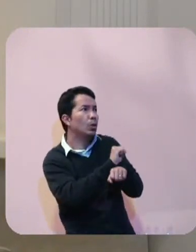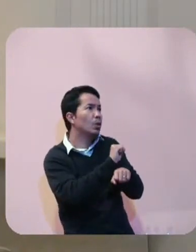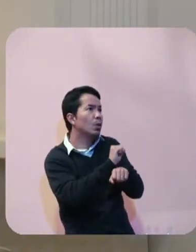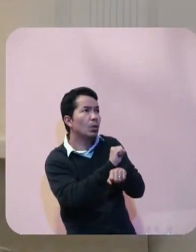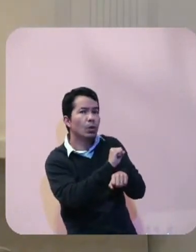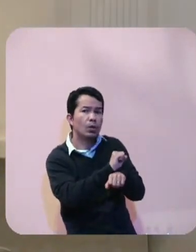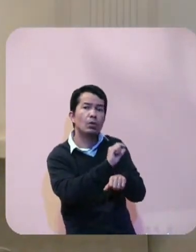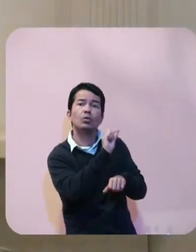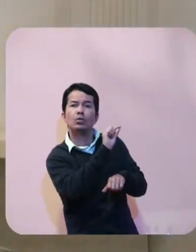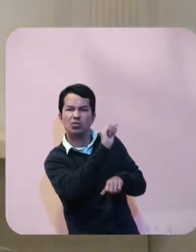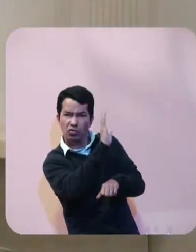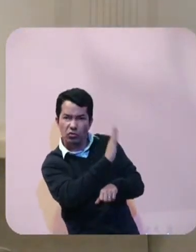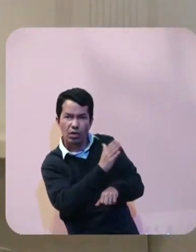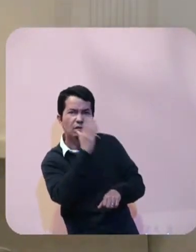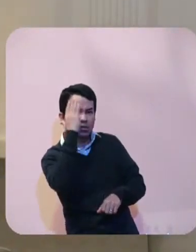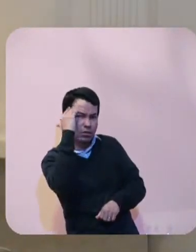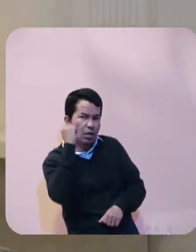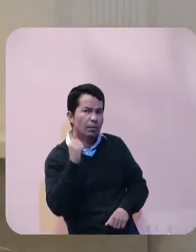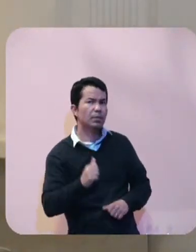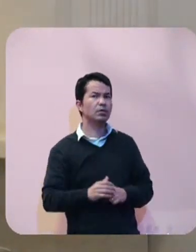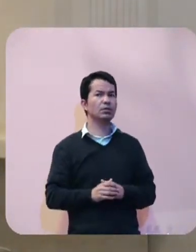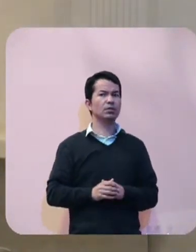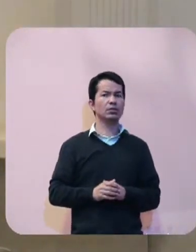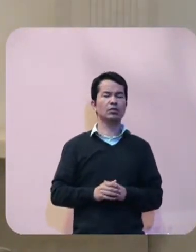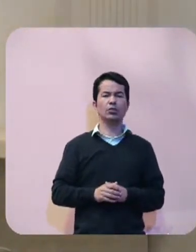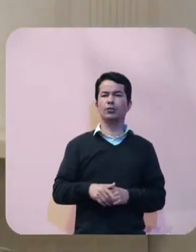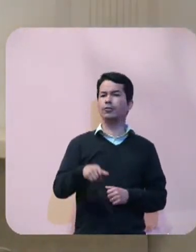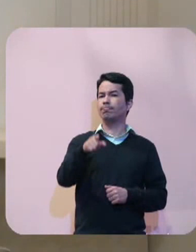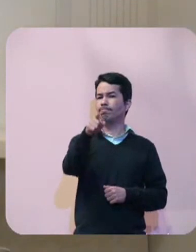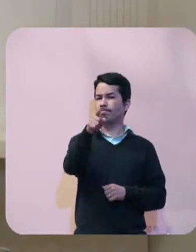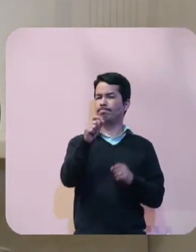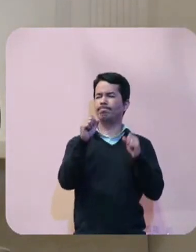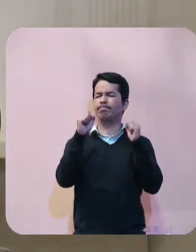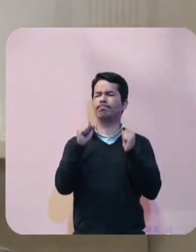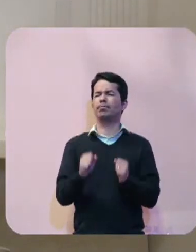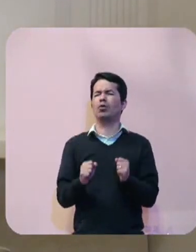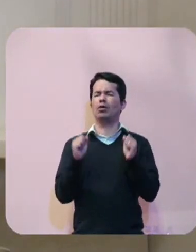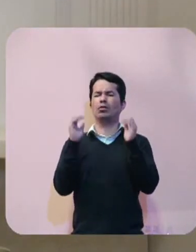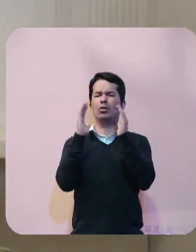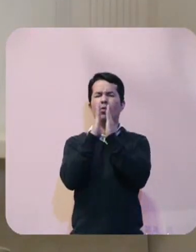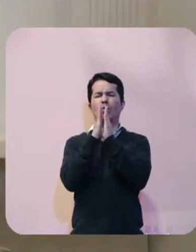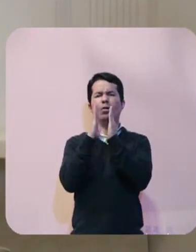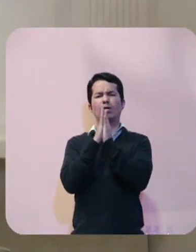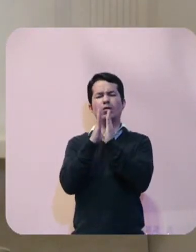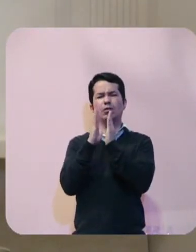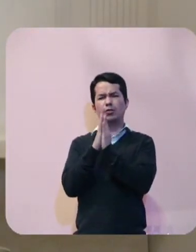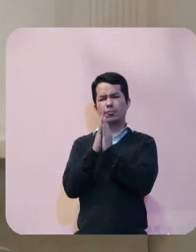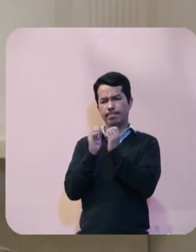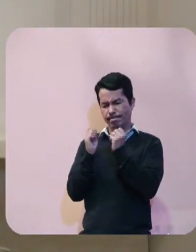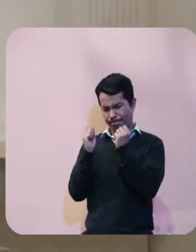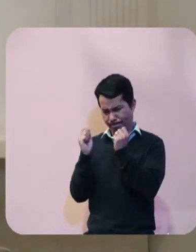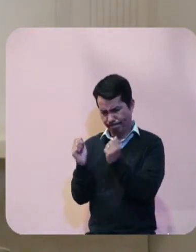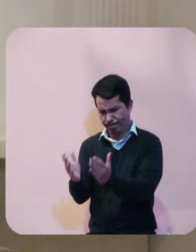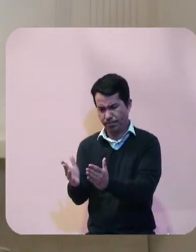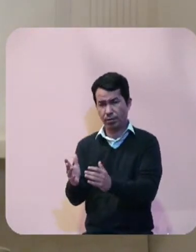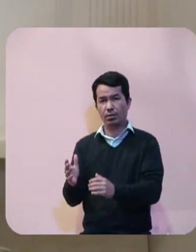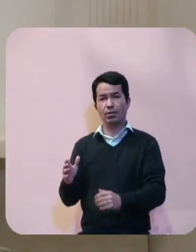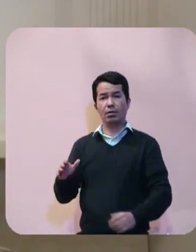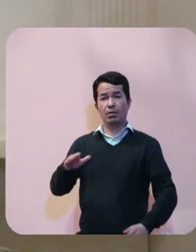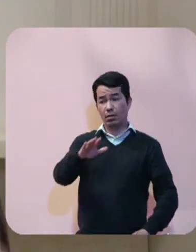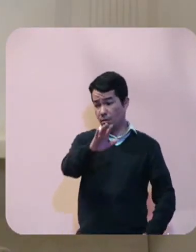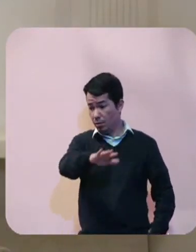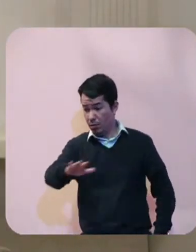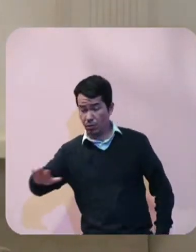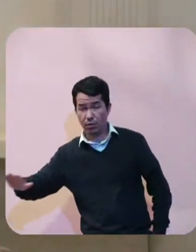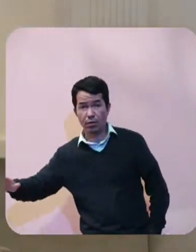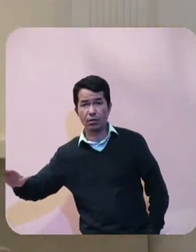Deus? Sabe, marque o coração dos seus filhos com a bênção de